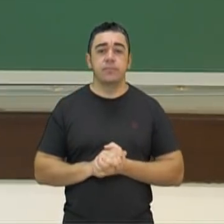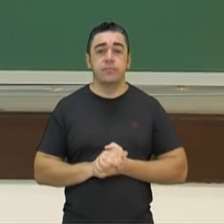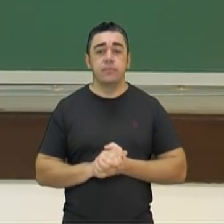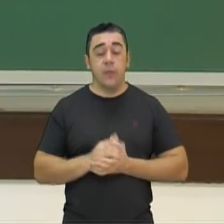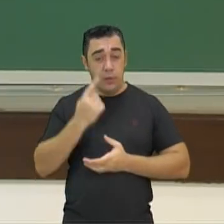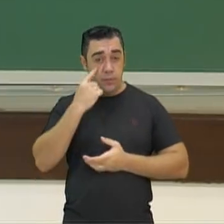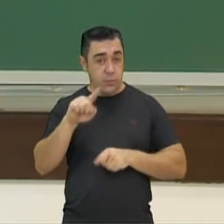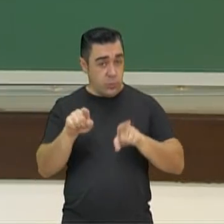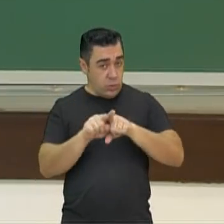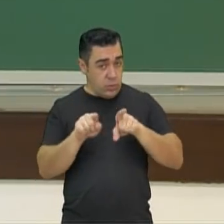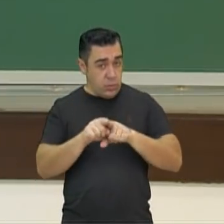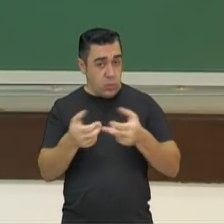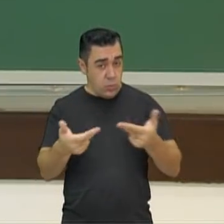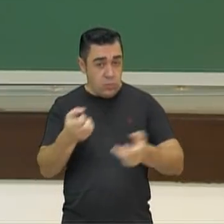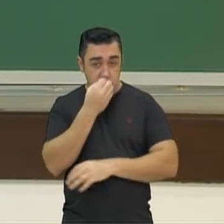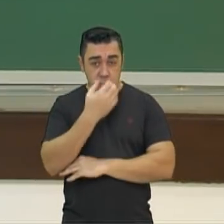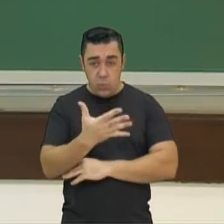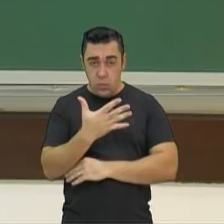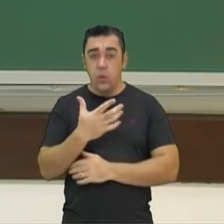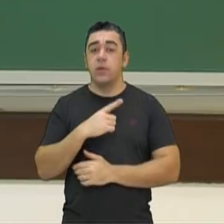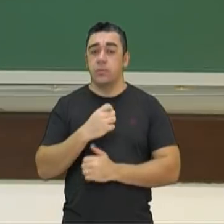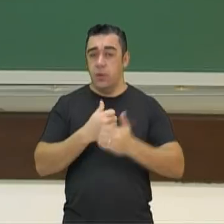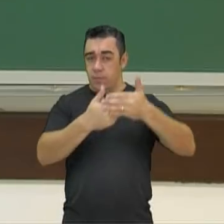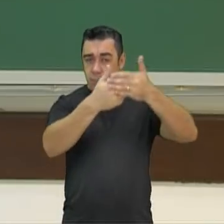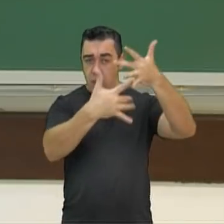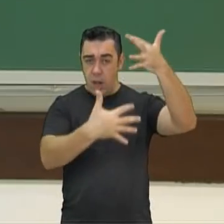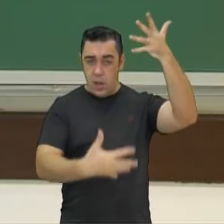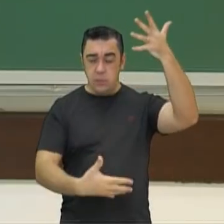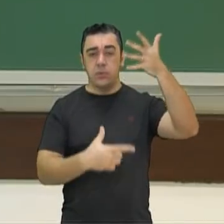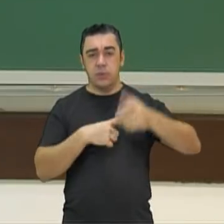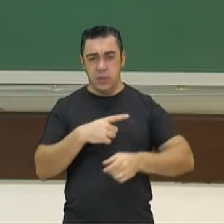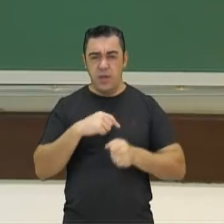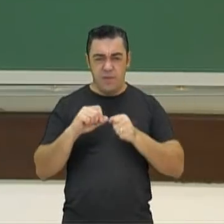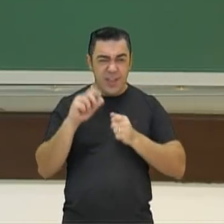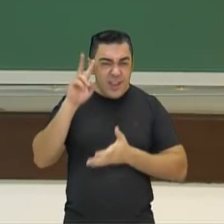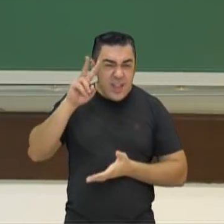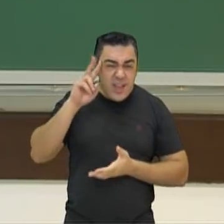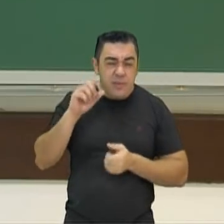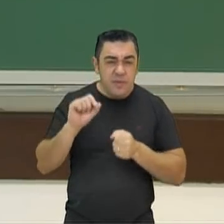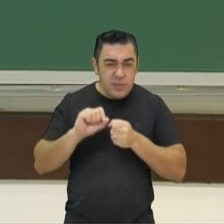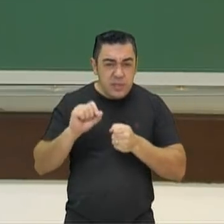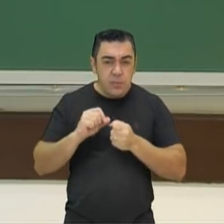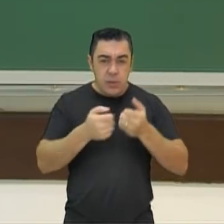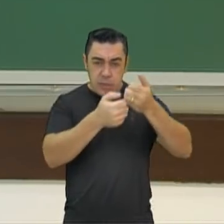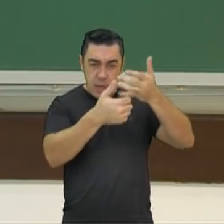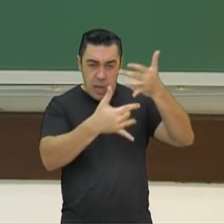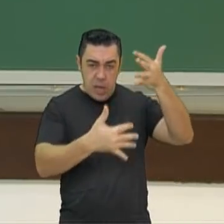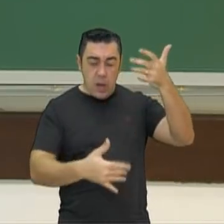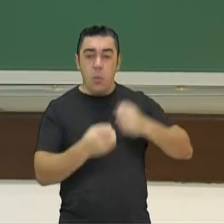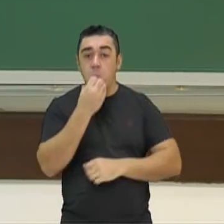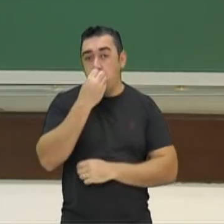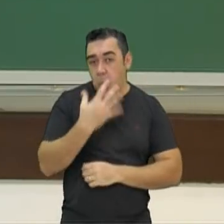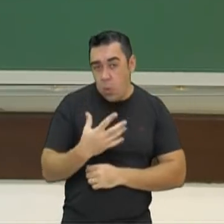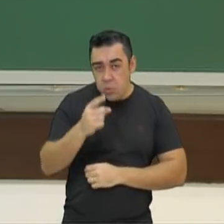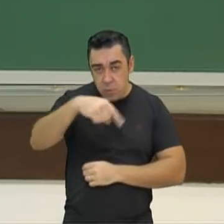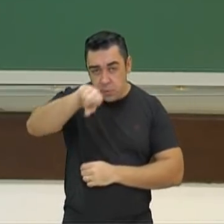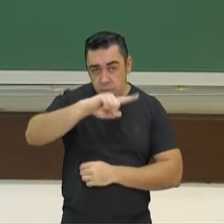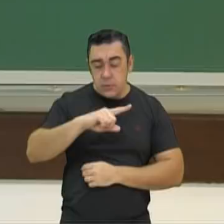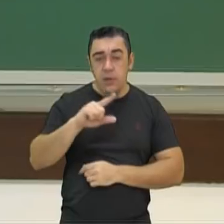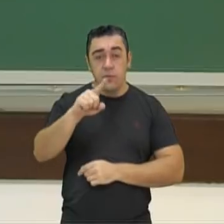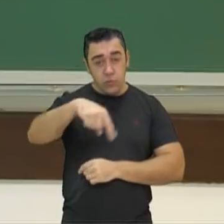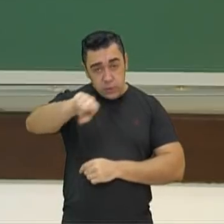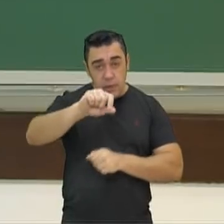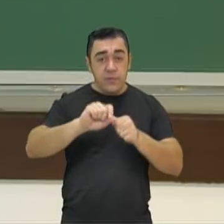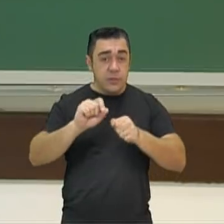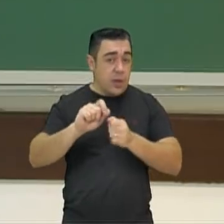E vimos alguns benefícios, né? Passei uma lista para vocês, lá que a gente fez até um círculo lá com as listas dos benefícios. Vocês fizeram uma atividade sobre